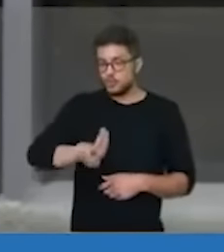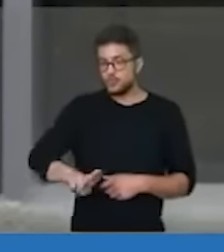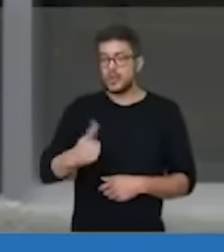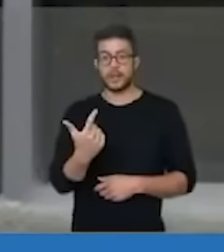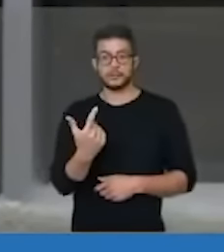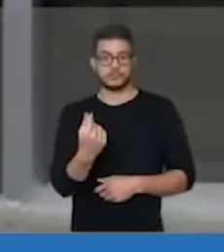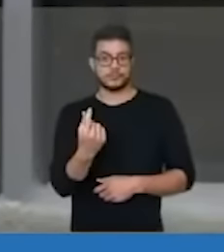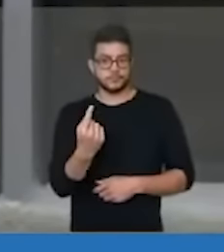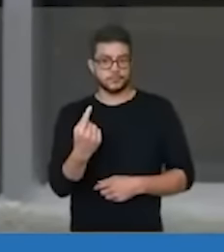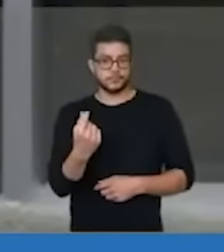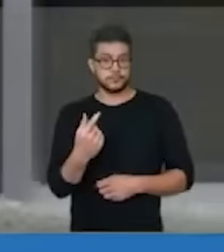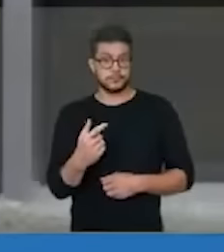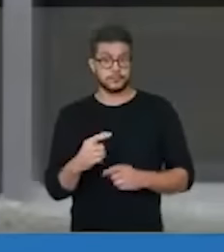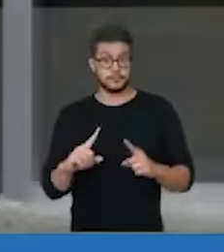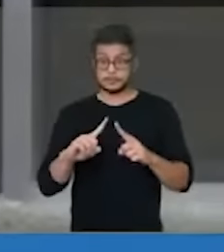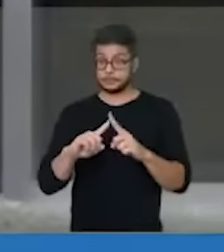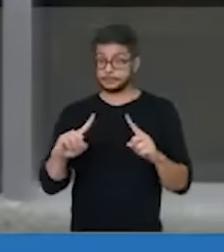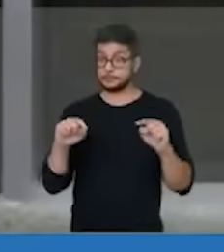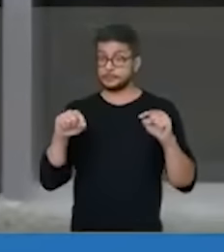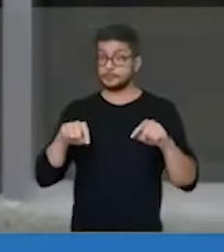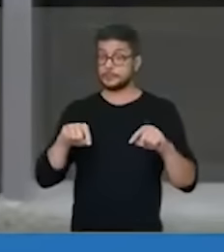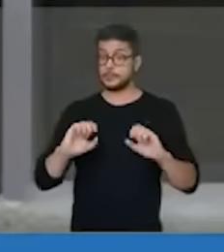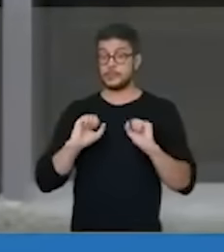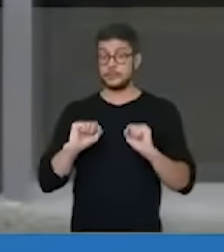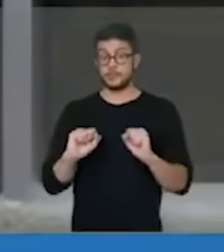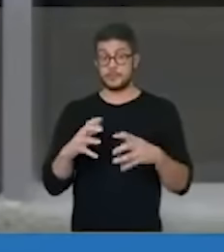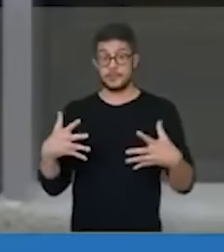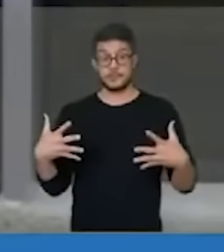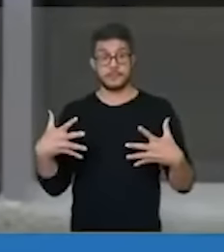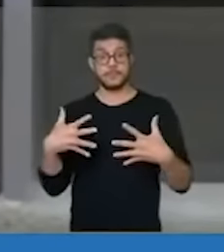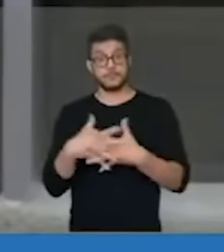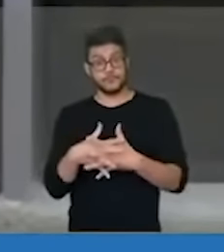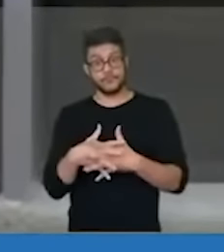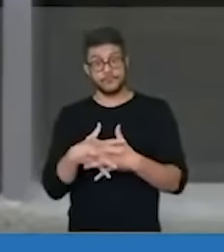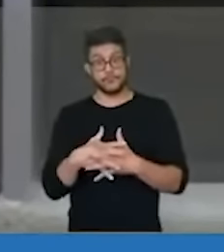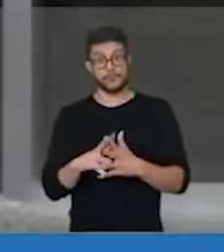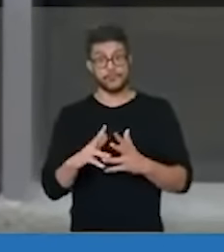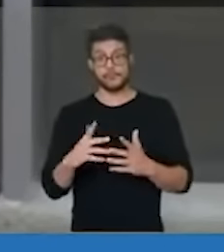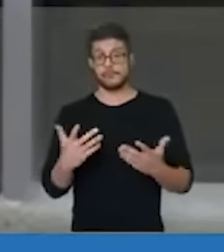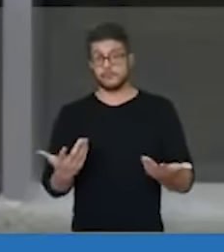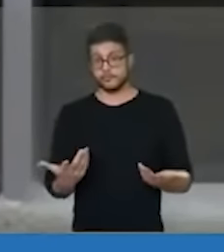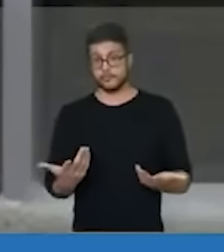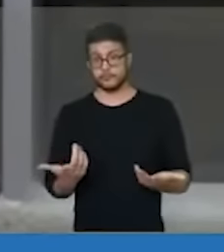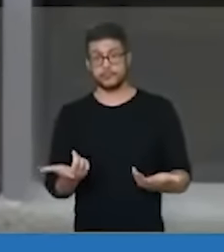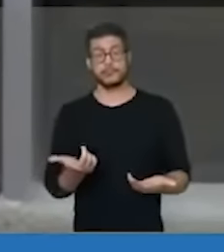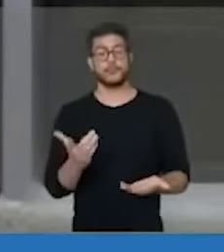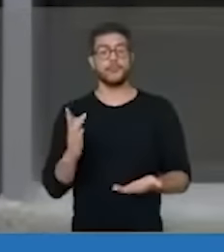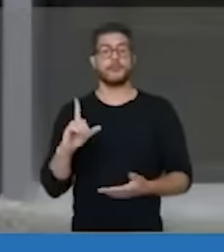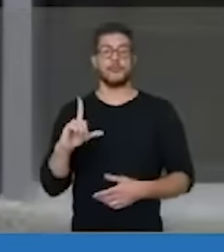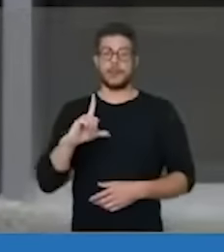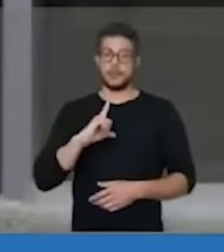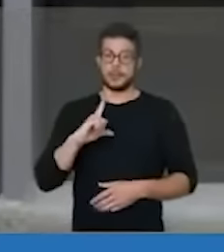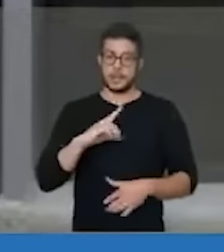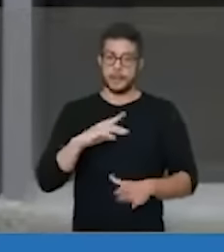desconexão total. Fica um orçamento Frankenstein, porque tem políticas